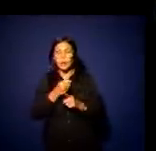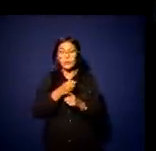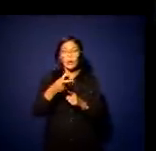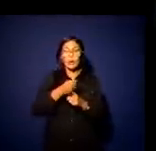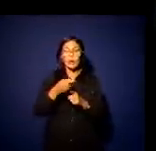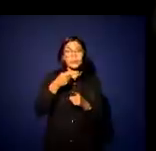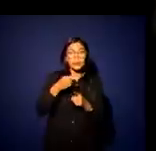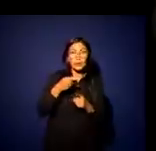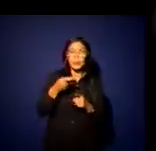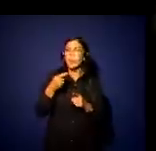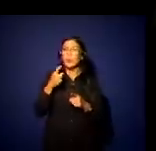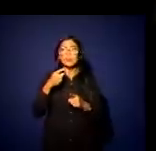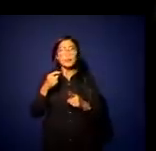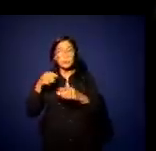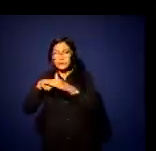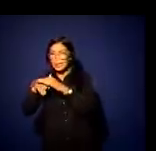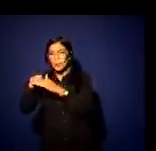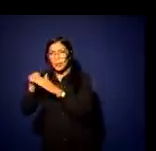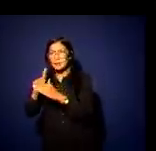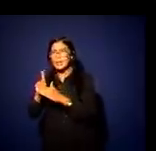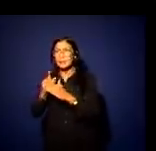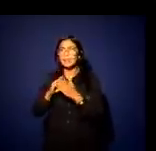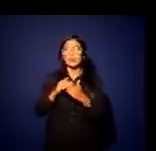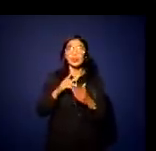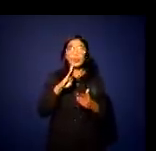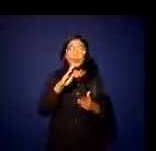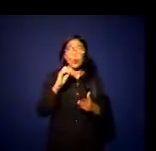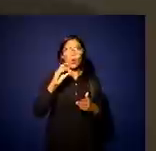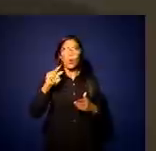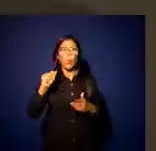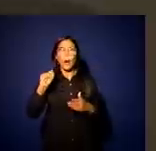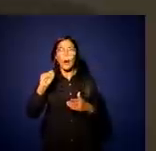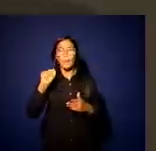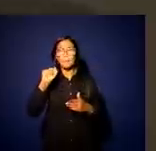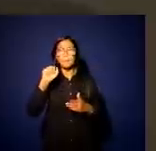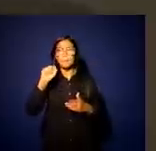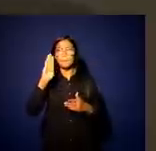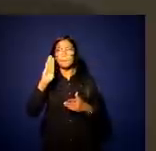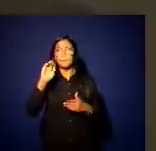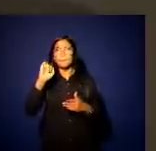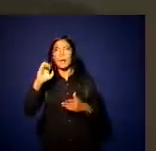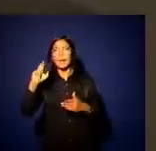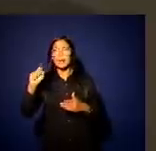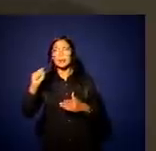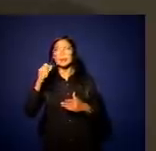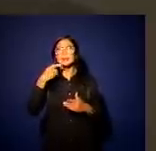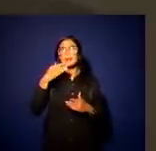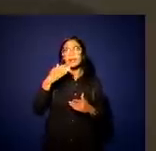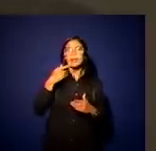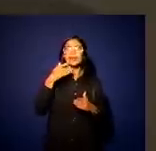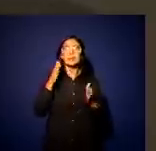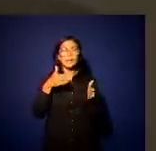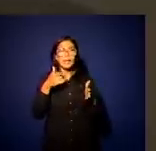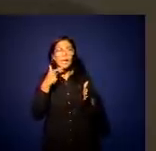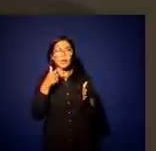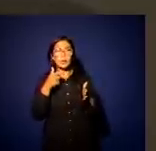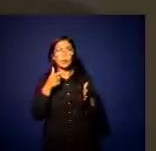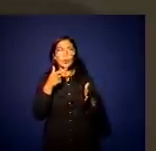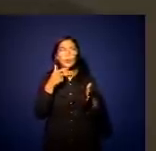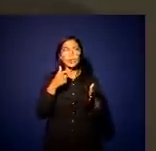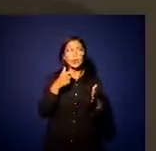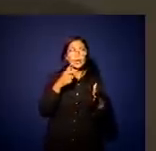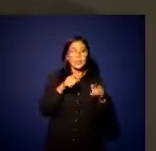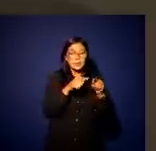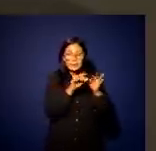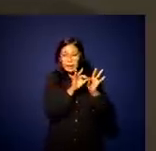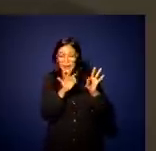nesse fundo e o lombaias que é o fundo que tem um mandato de retorno absoluto ele tá nesse momento na locação offshore em